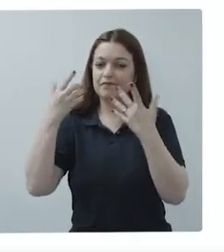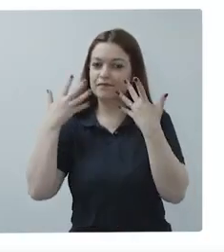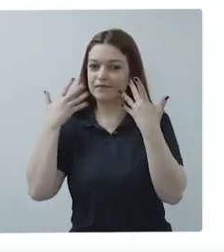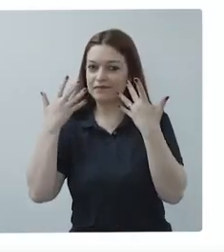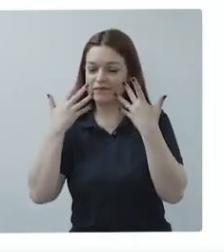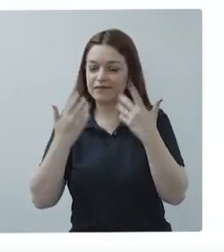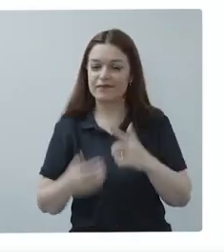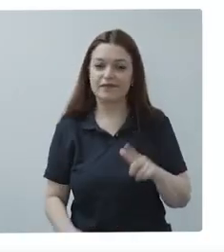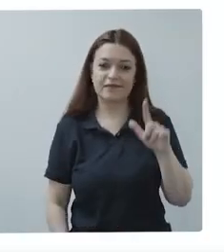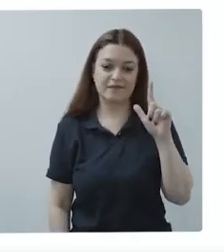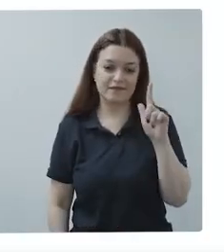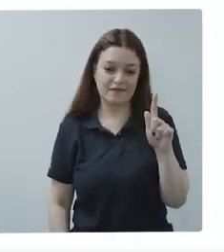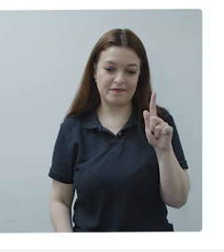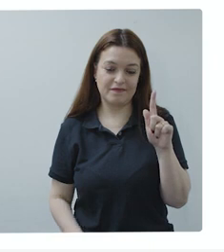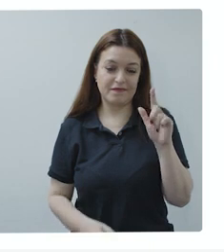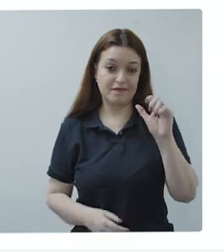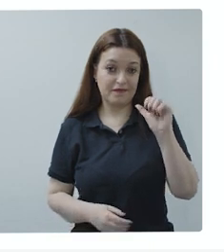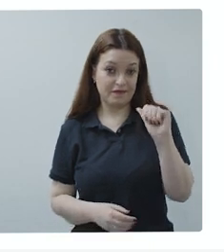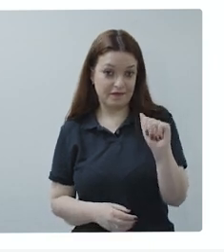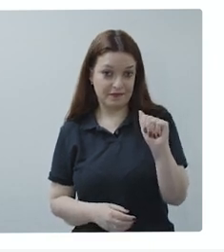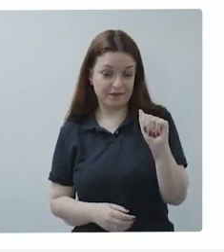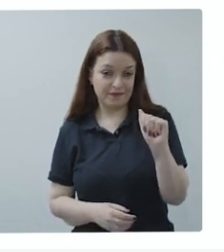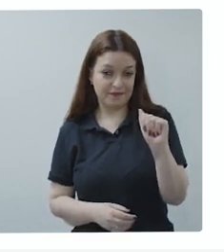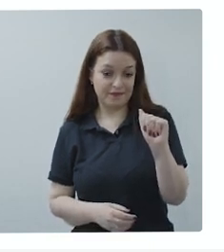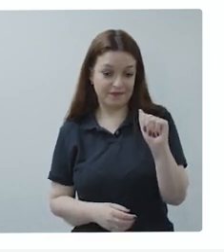A, para formar a sílaba G,